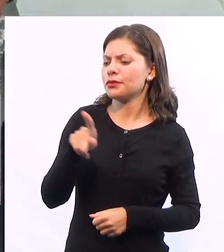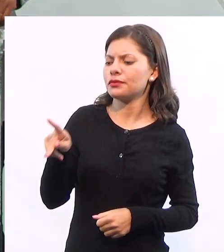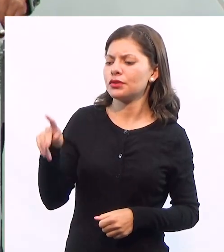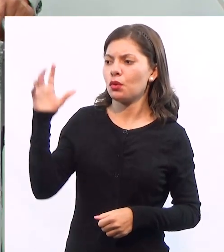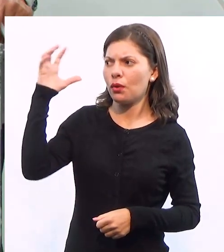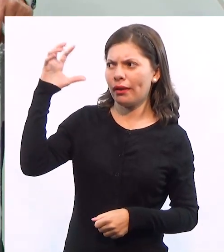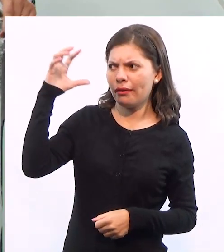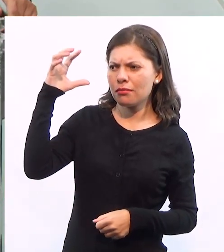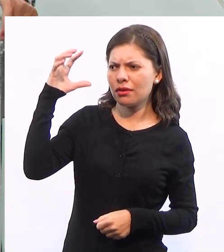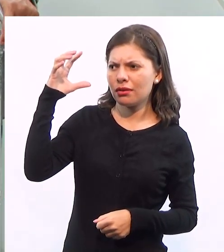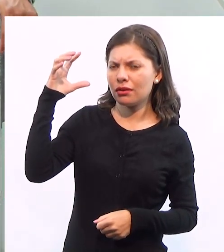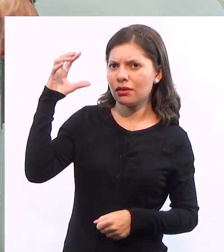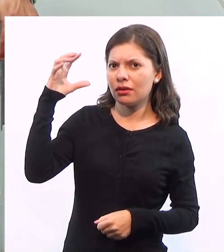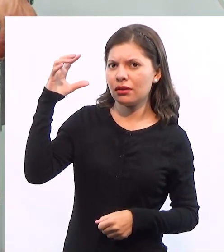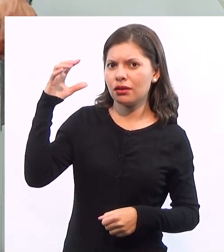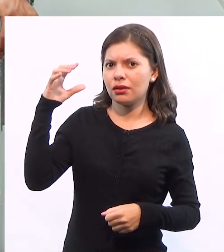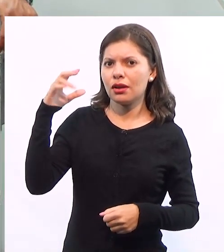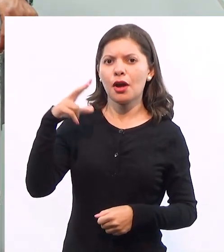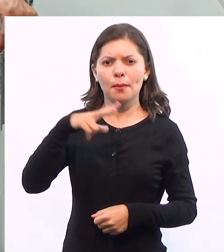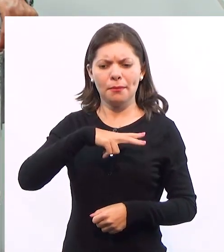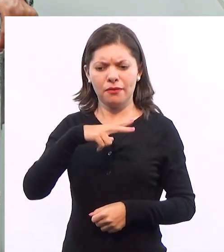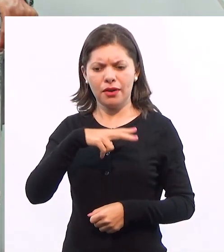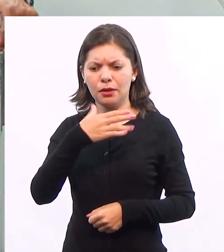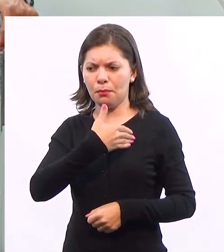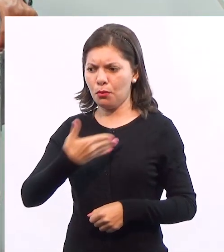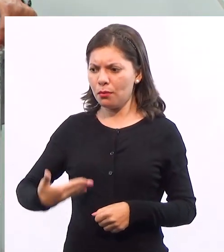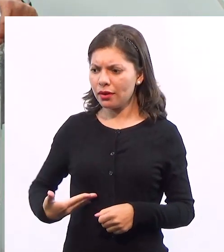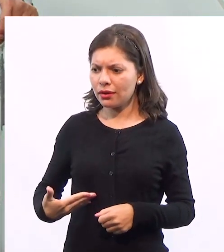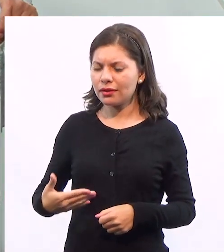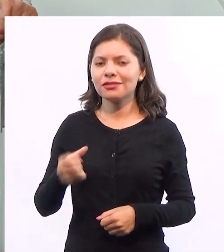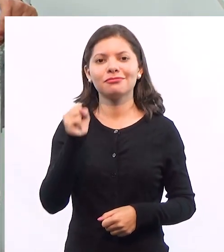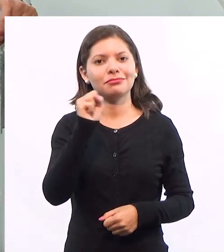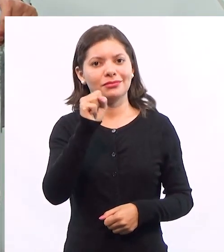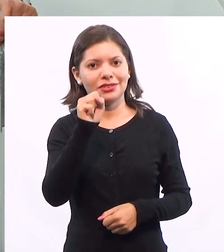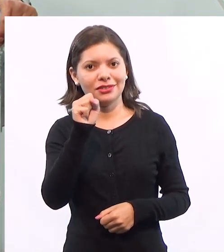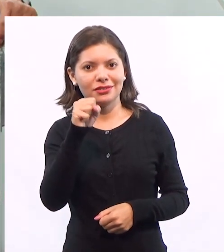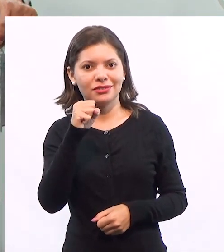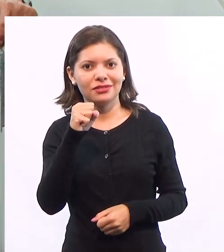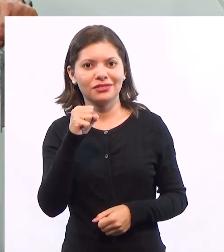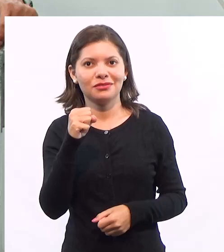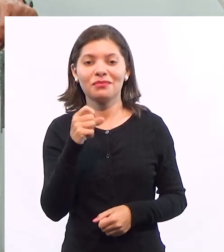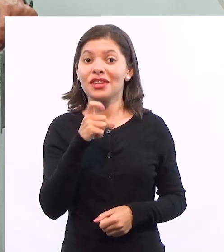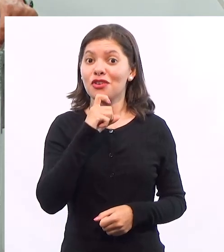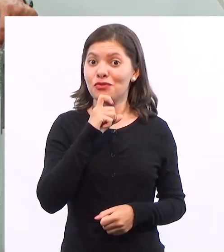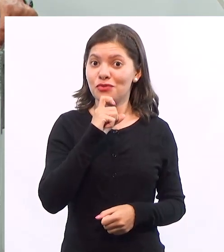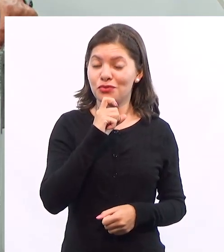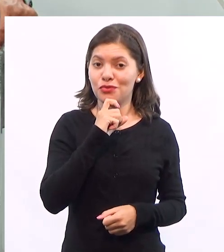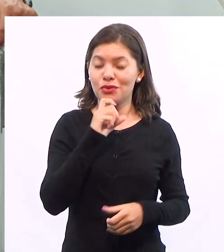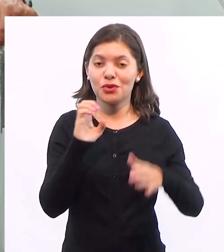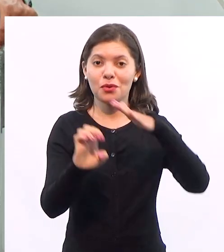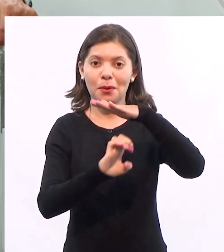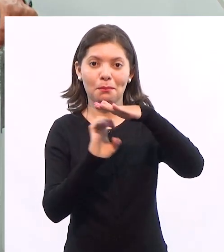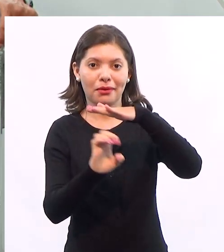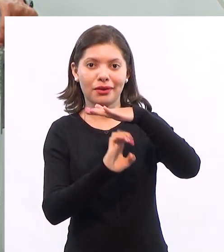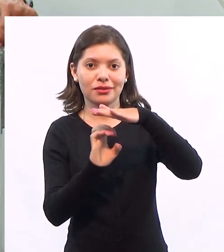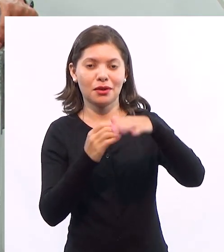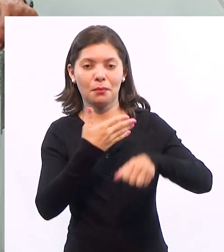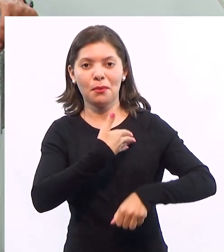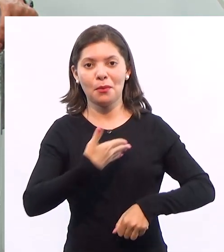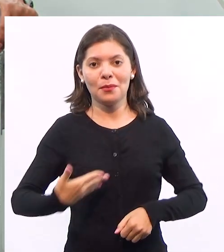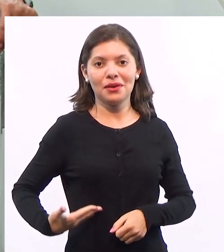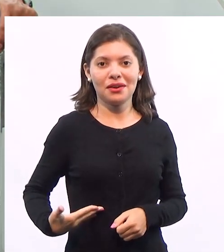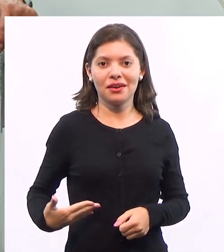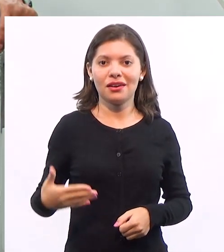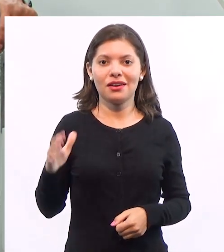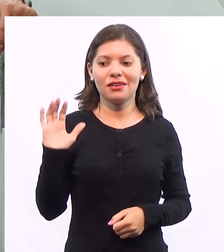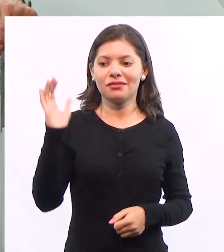clima interfere na minha empresa? Sim. Privada e pública? Sim. Tá? Se tiver frio, vai ter empresa pública, por